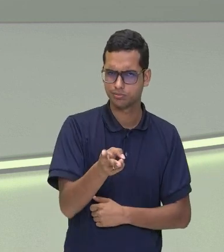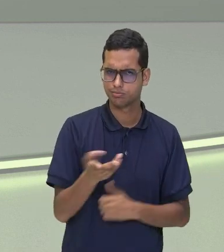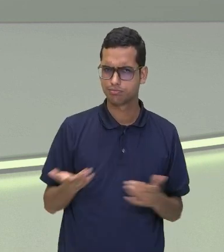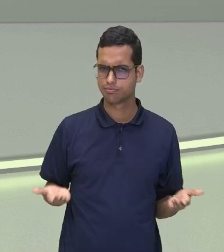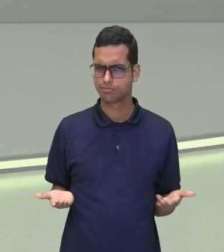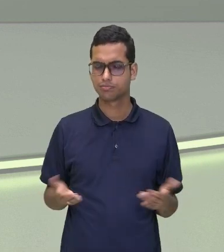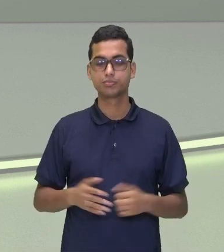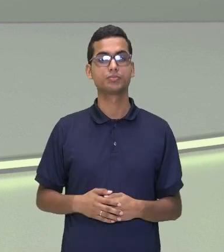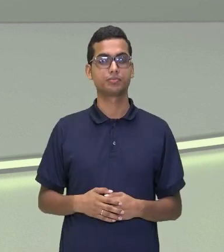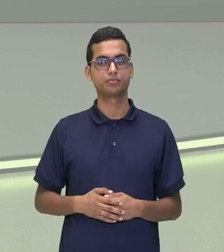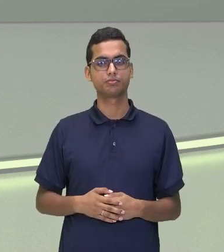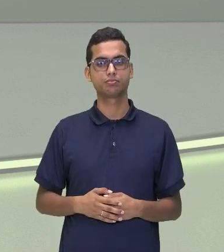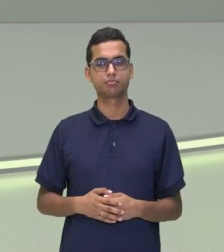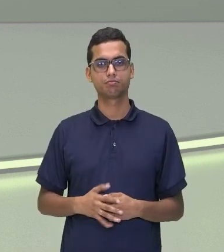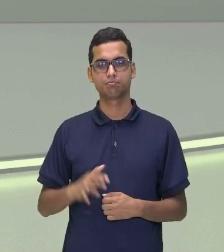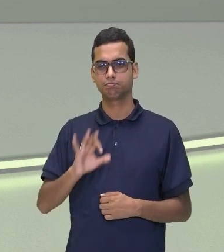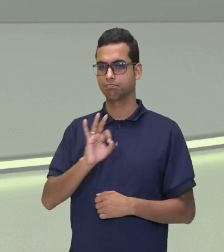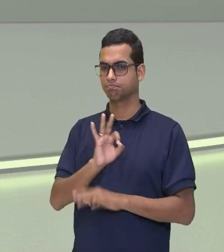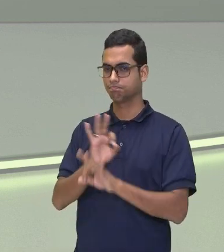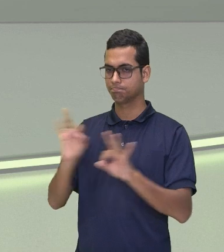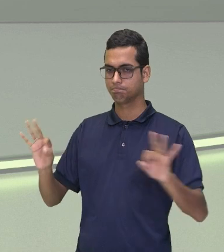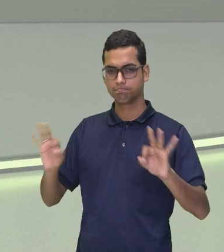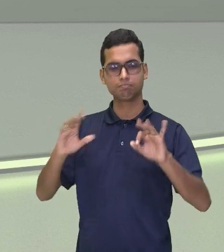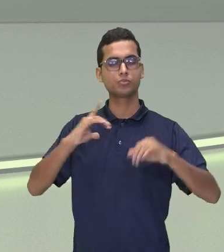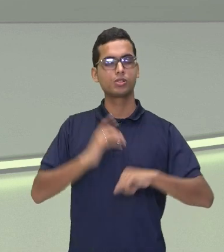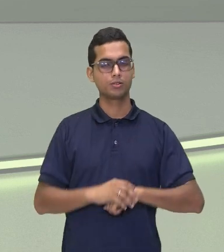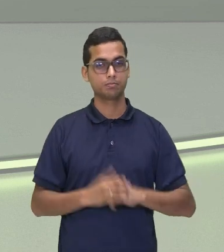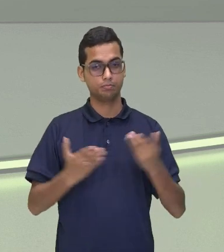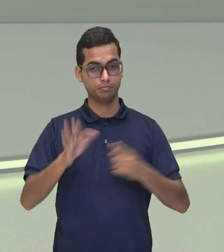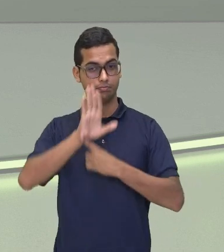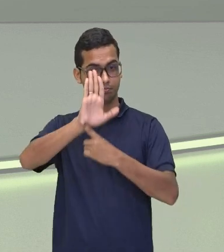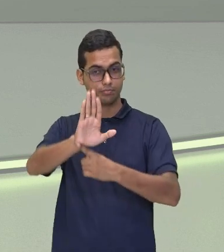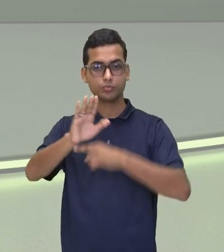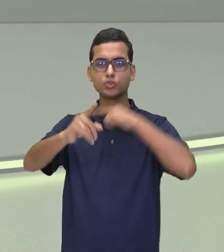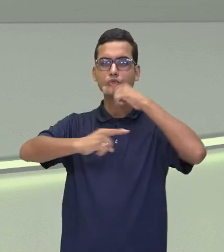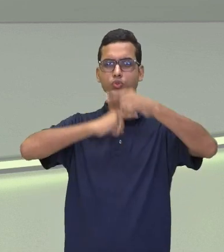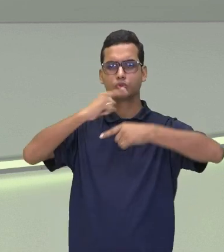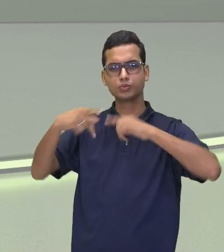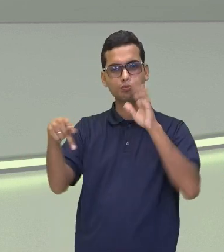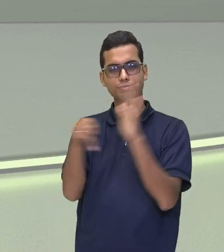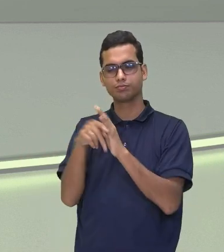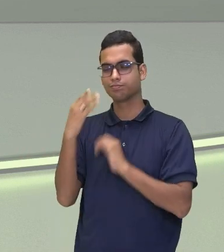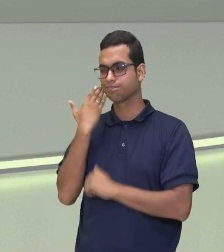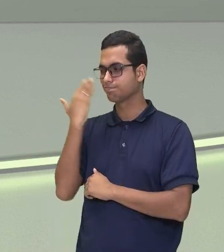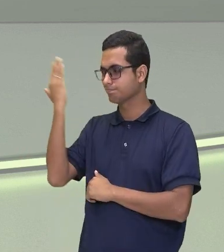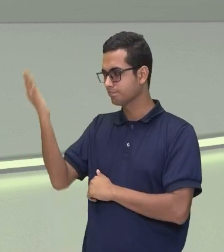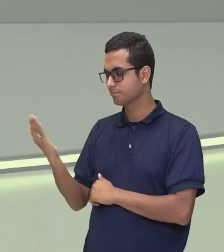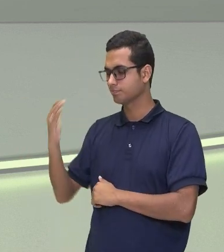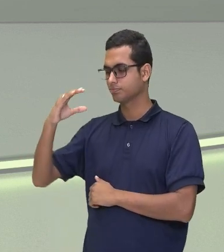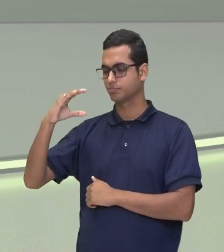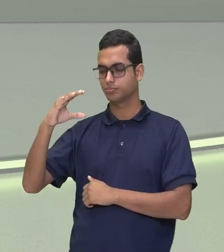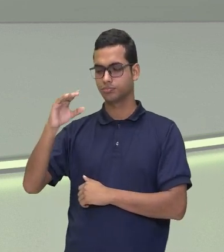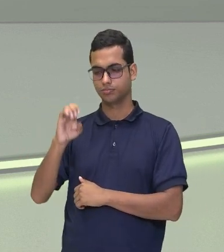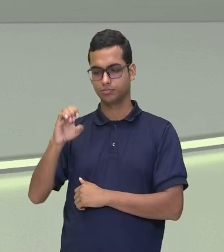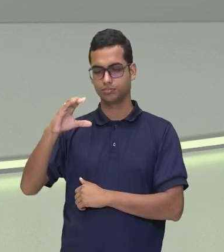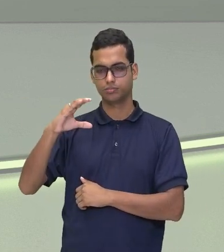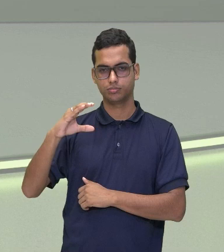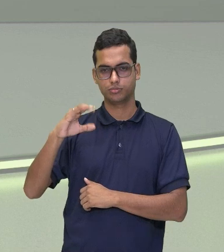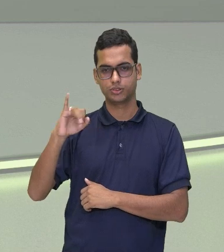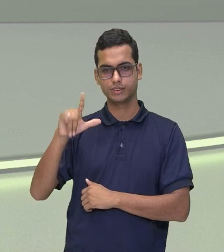Muito bem, Cecília. Olha aí, pessoal. Trago para vocês os questionamentos da Cecília. E agora vamos